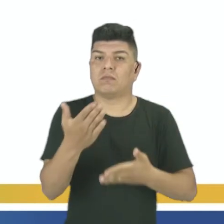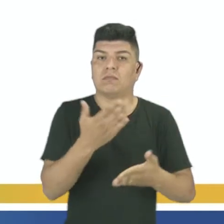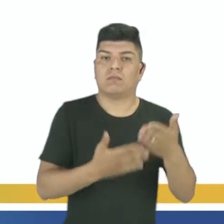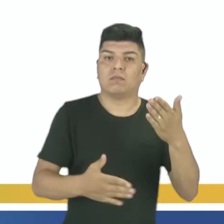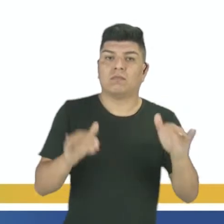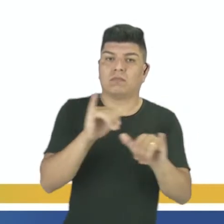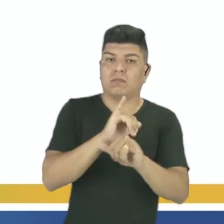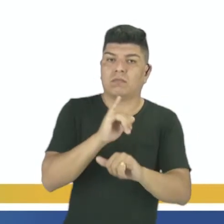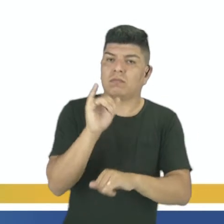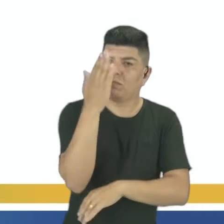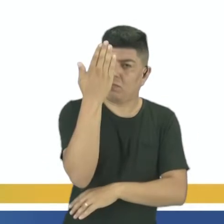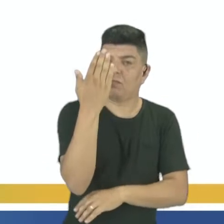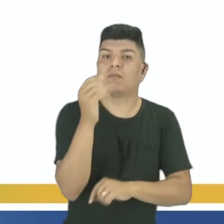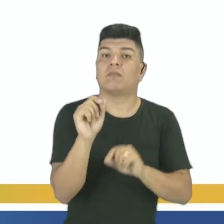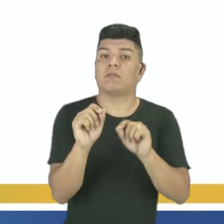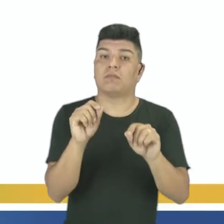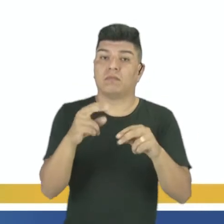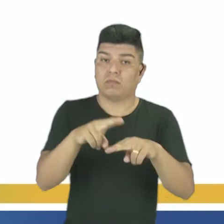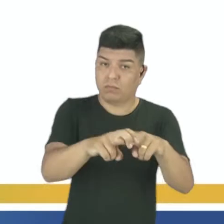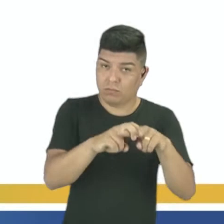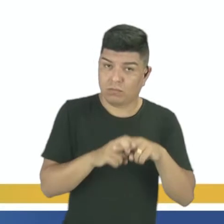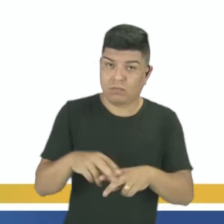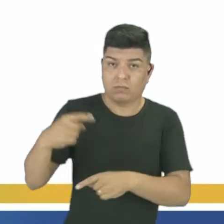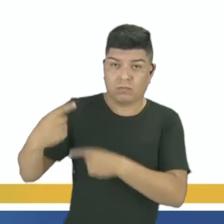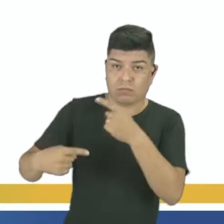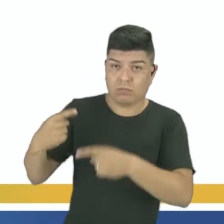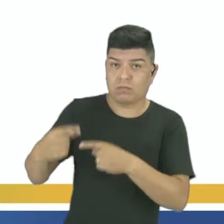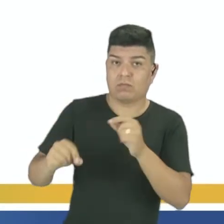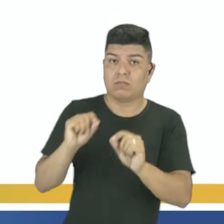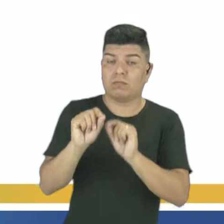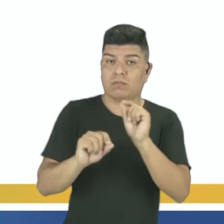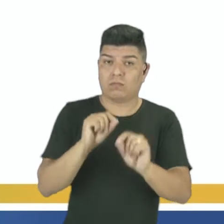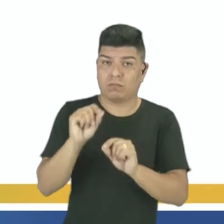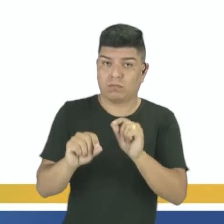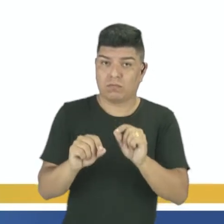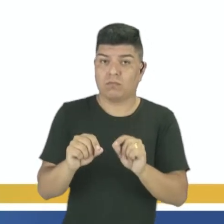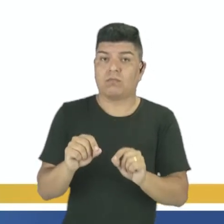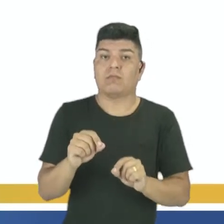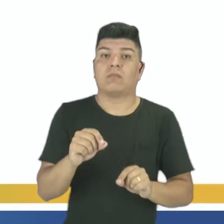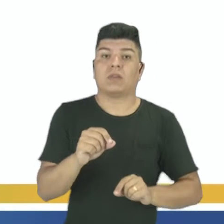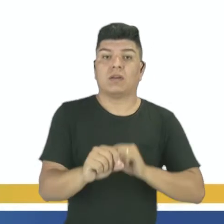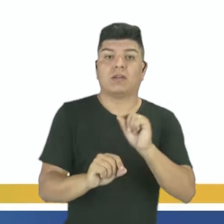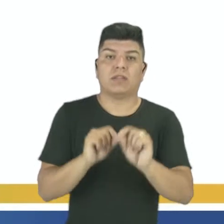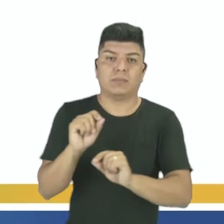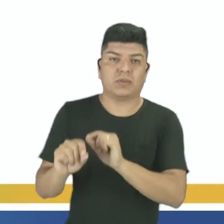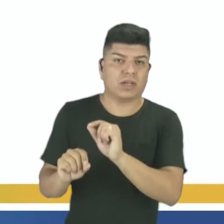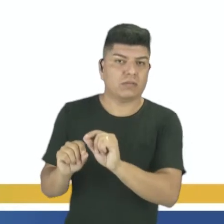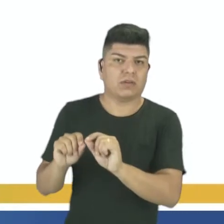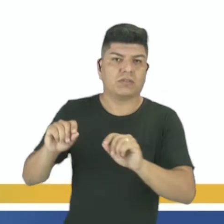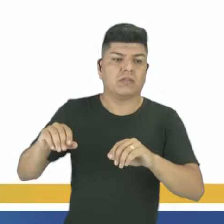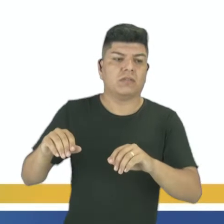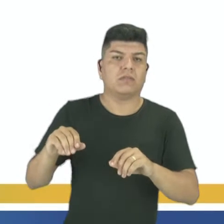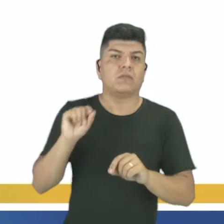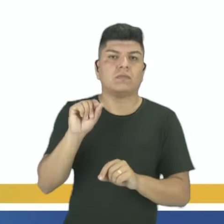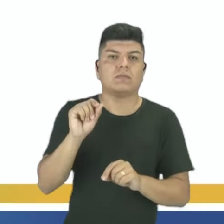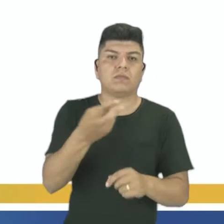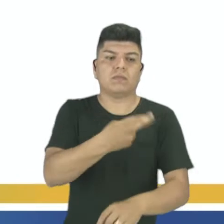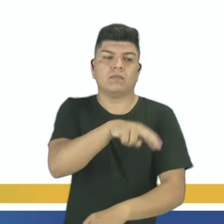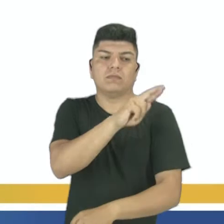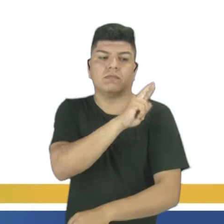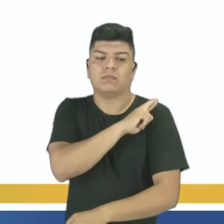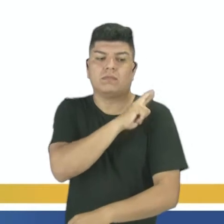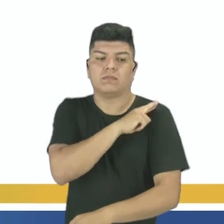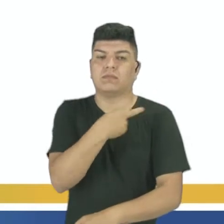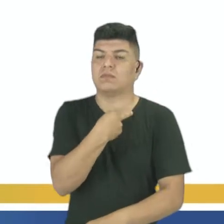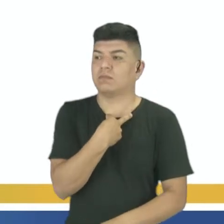falsas. Na Câmara dos Deputados, o projeto de lei 7.604, de 2017, prevê a